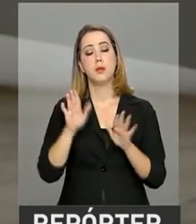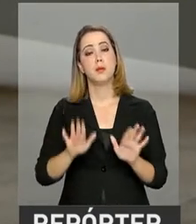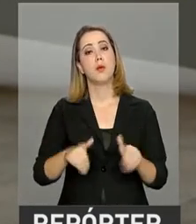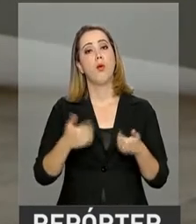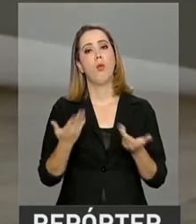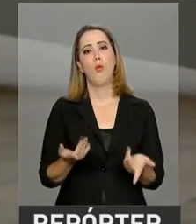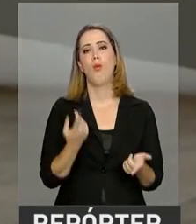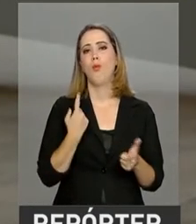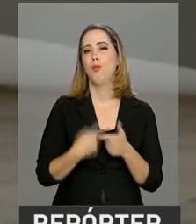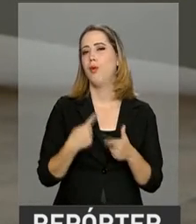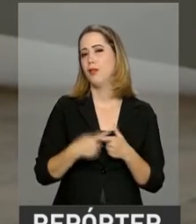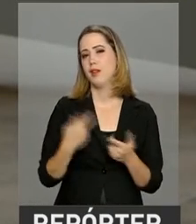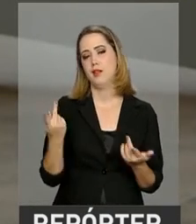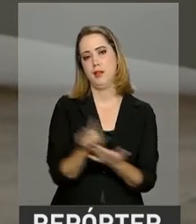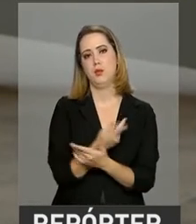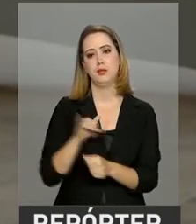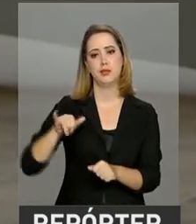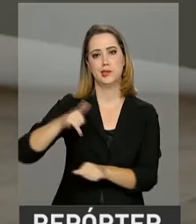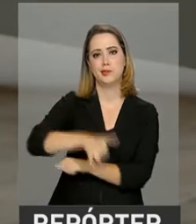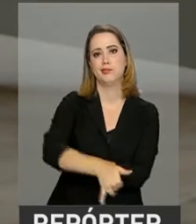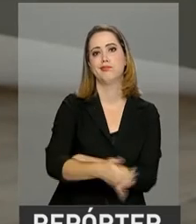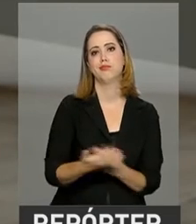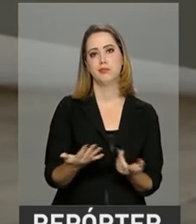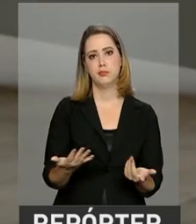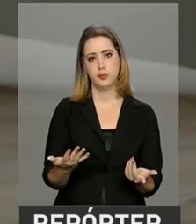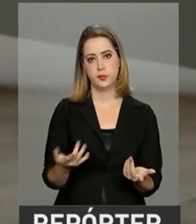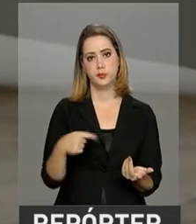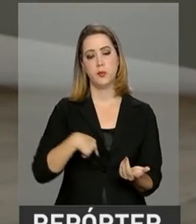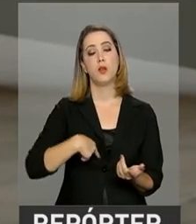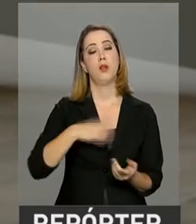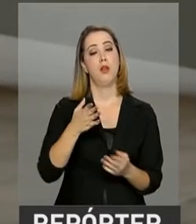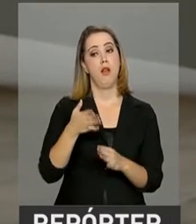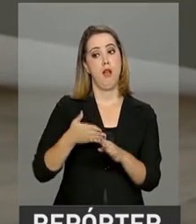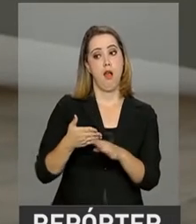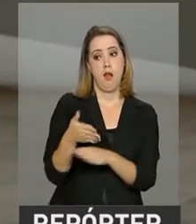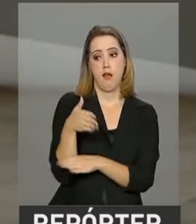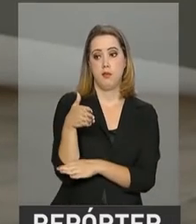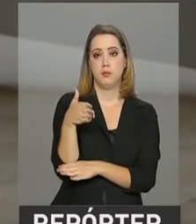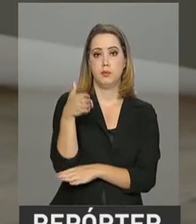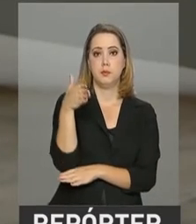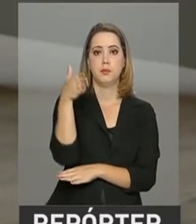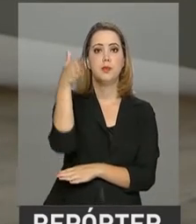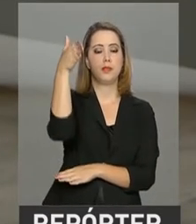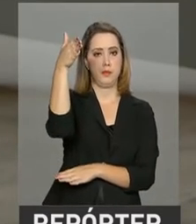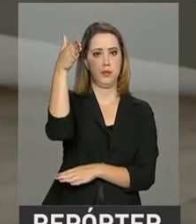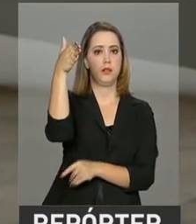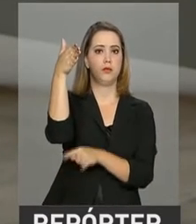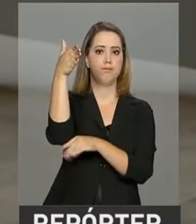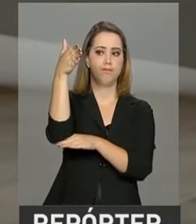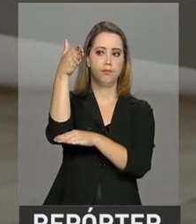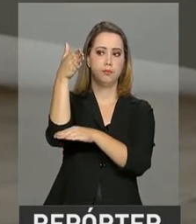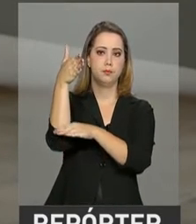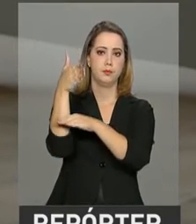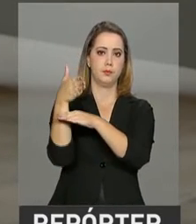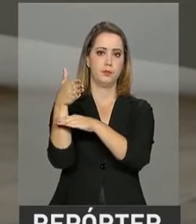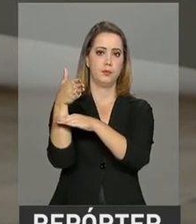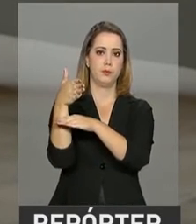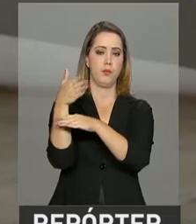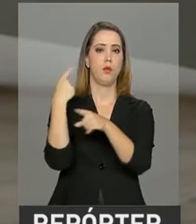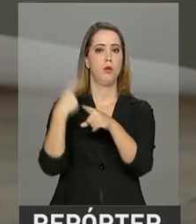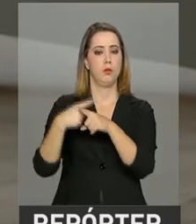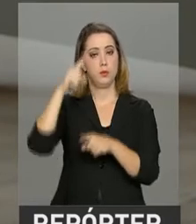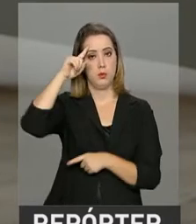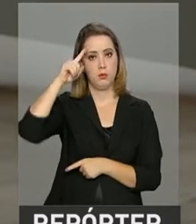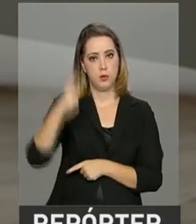Aqui no Palácio do Planalto e em outros órgãos federais, as bandeiras estão a meio mastro em respeito ao decreto do presidente